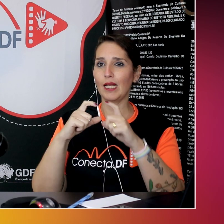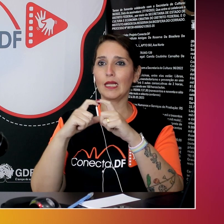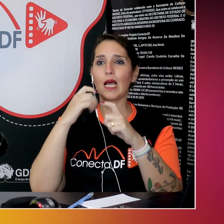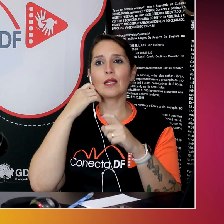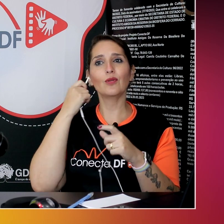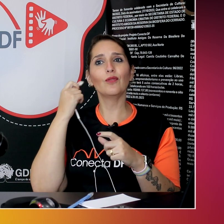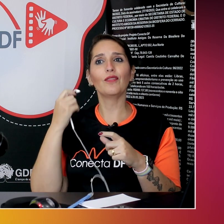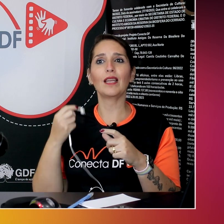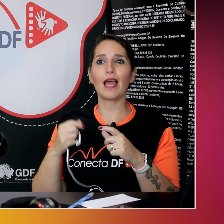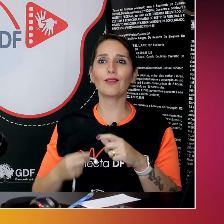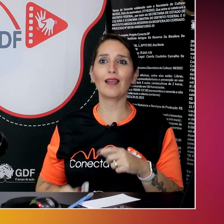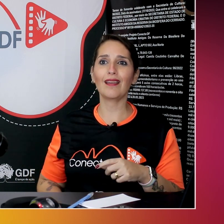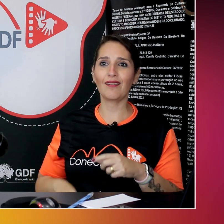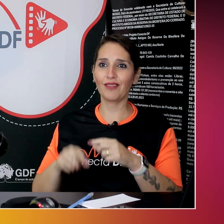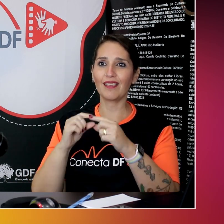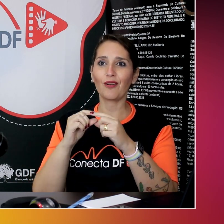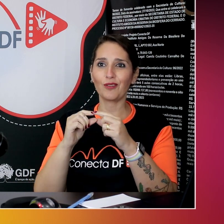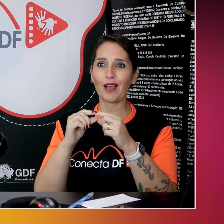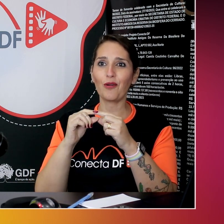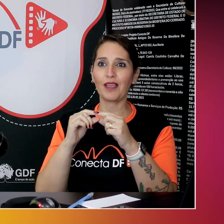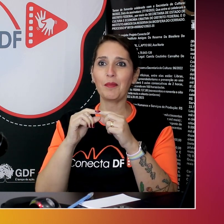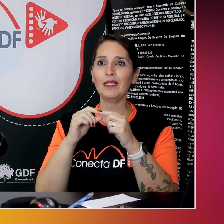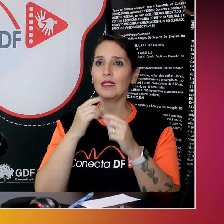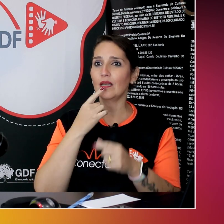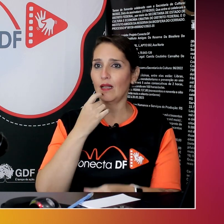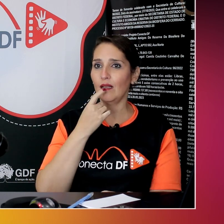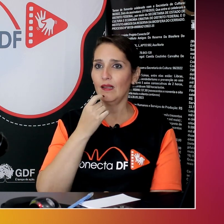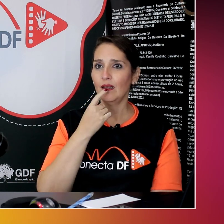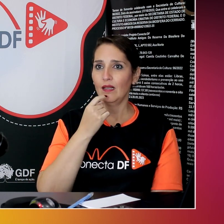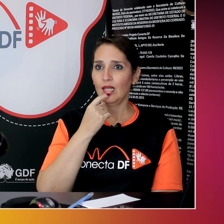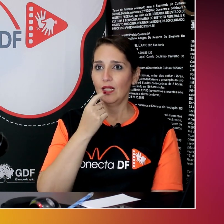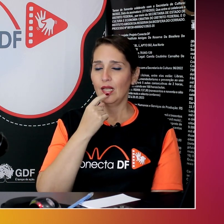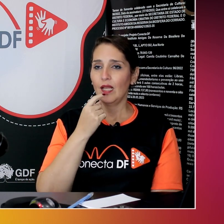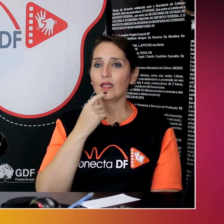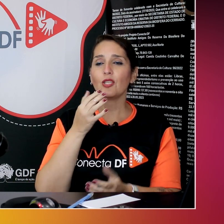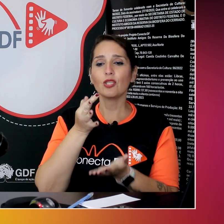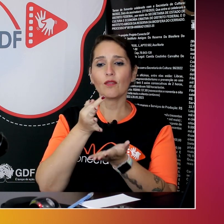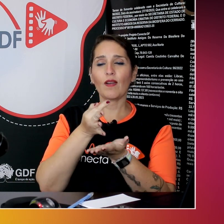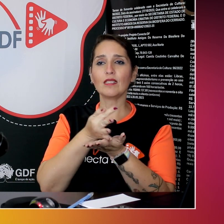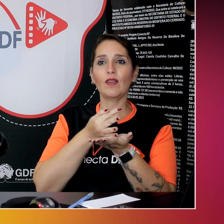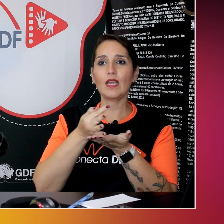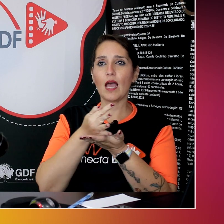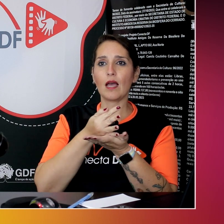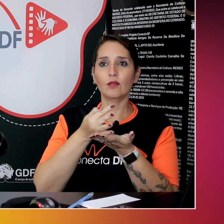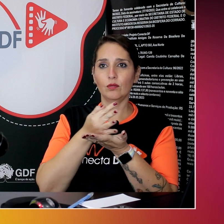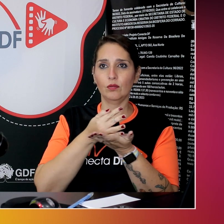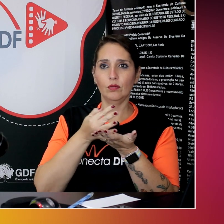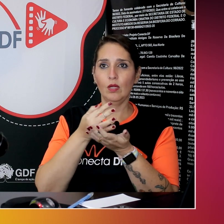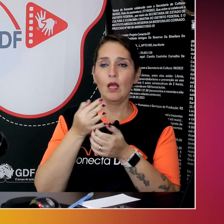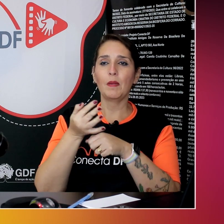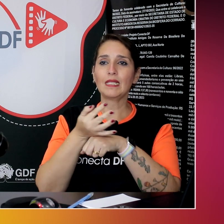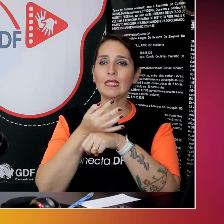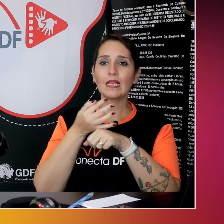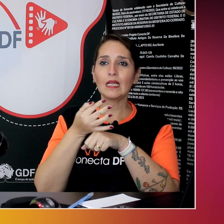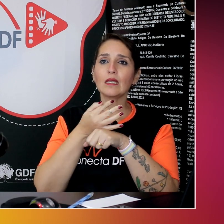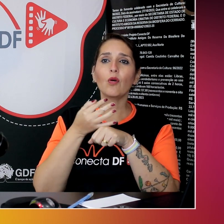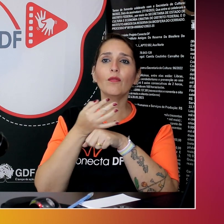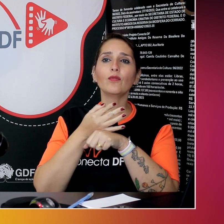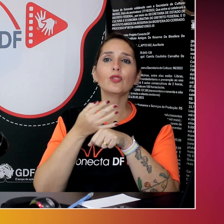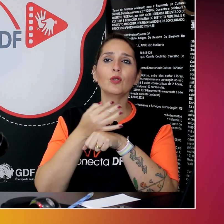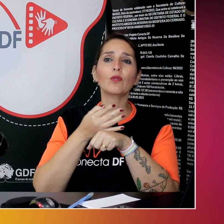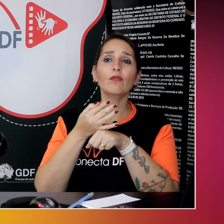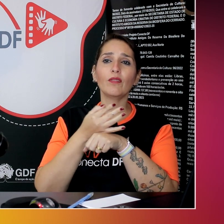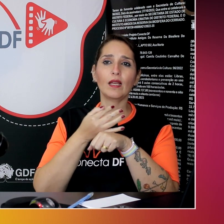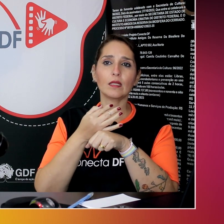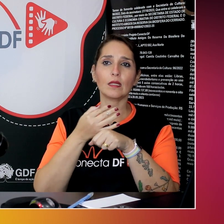no calendário, o feriado fica na cor vermelhinha, né? E tem gente que faz feriado. Mas esse aqui se